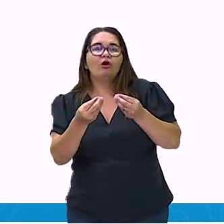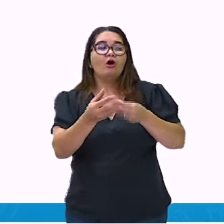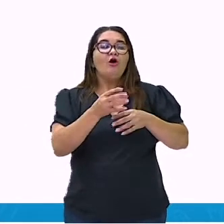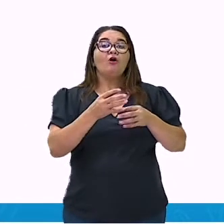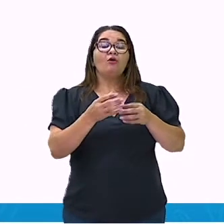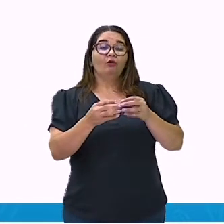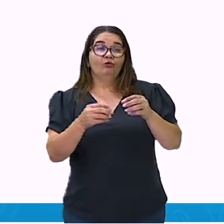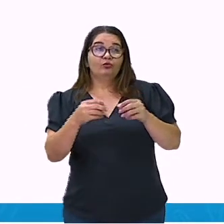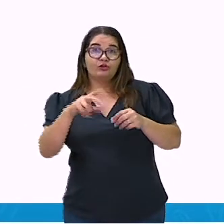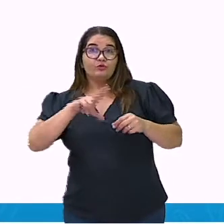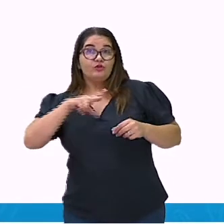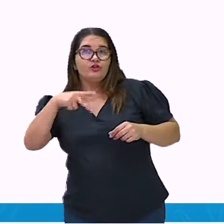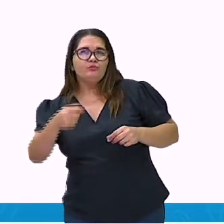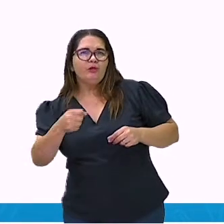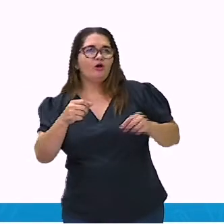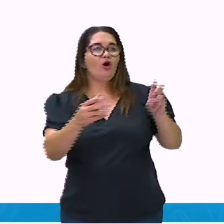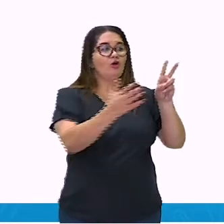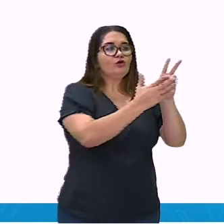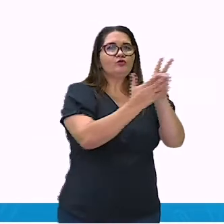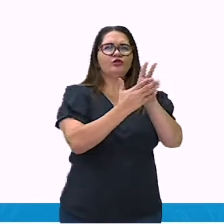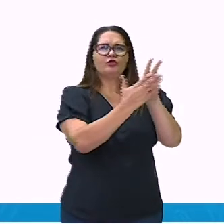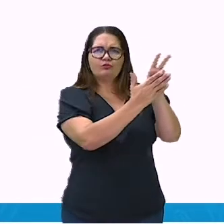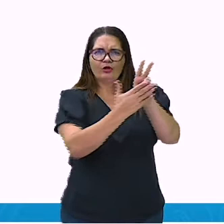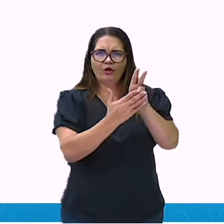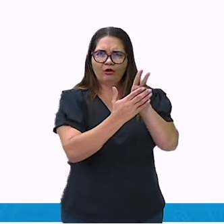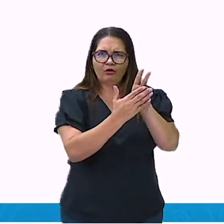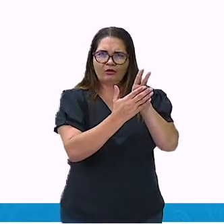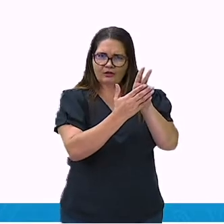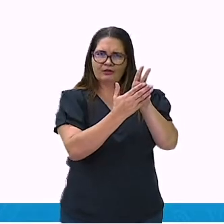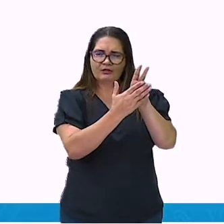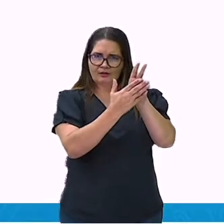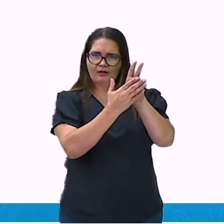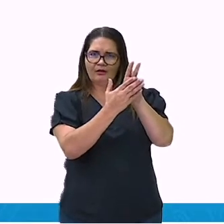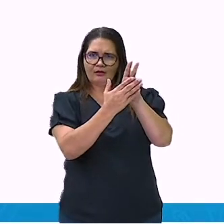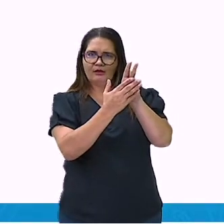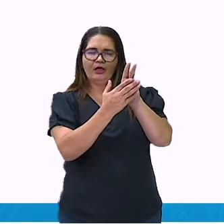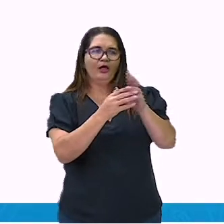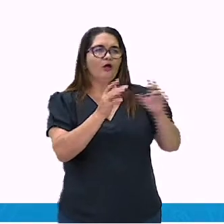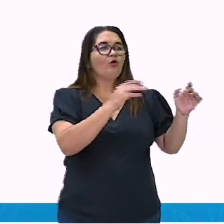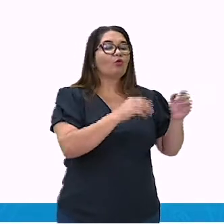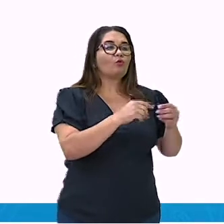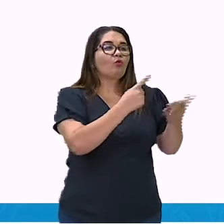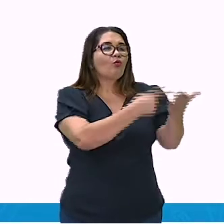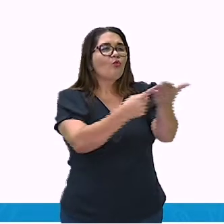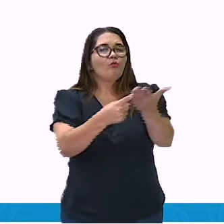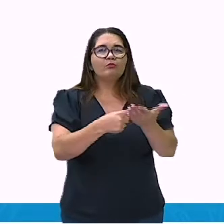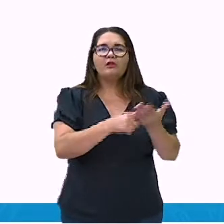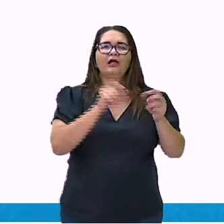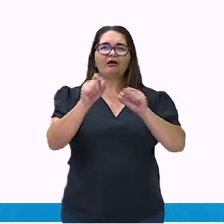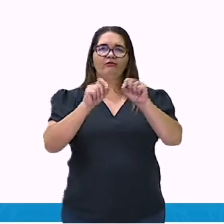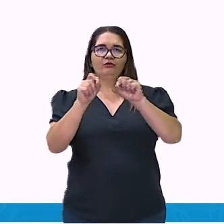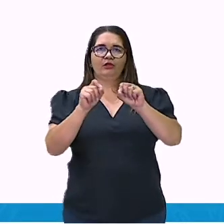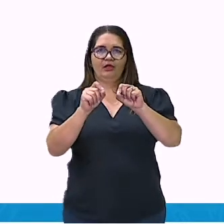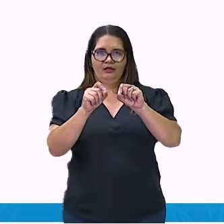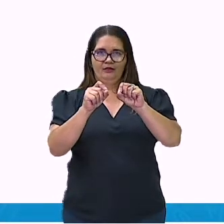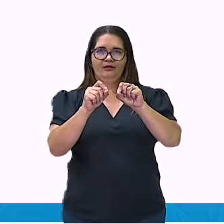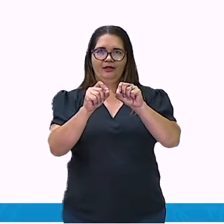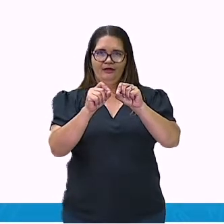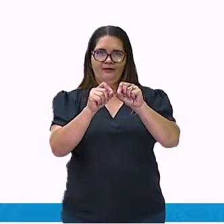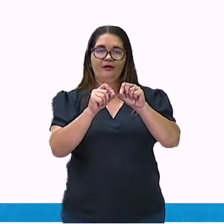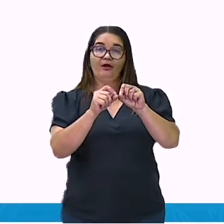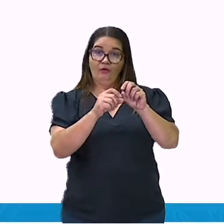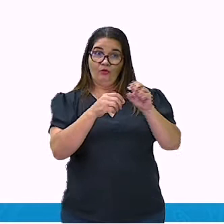para os empresários portugueses. Os empresários levavam a madeira para Portugal e lá